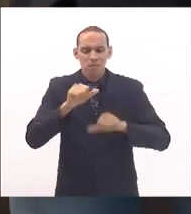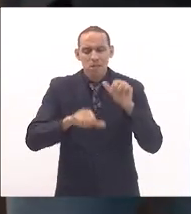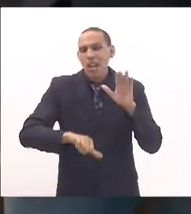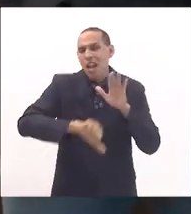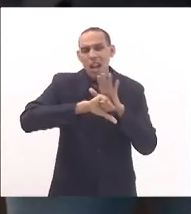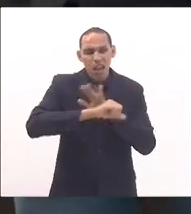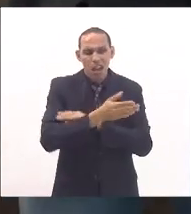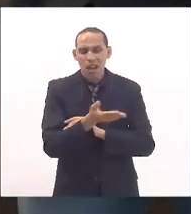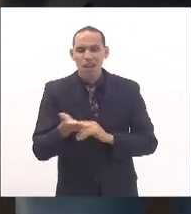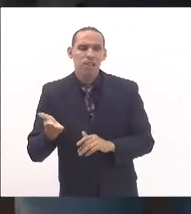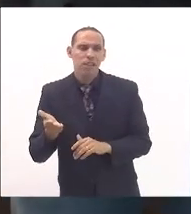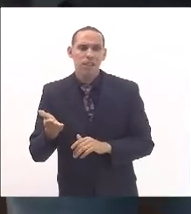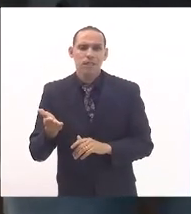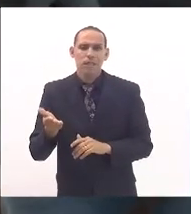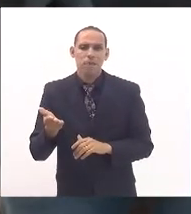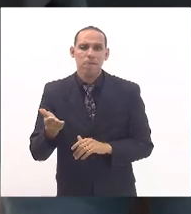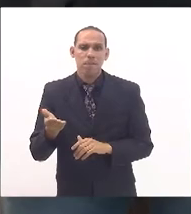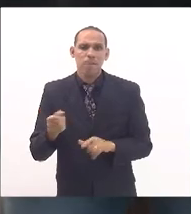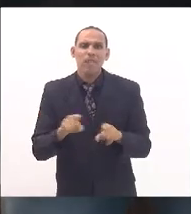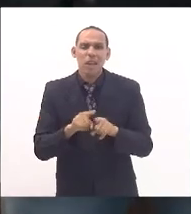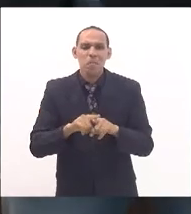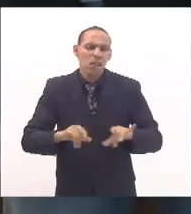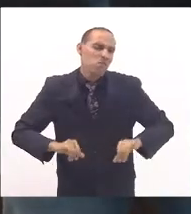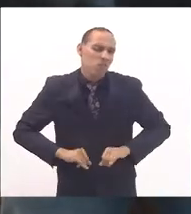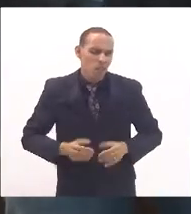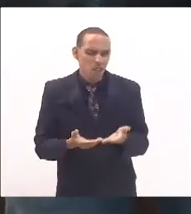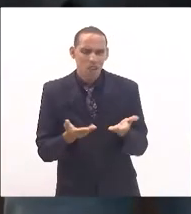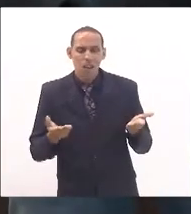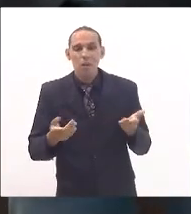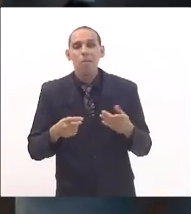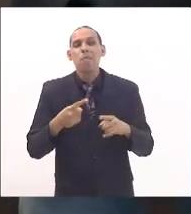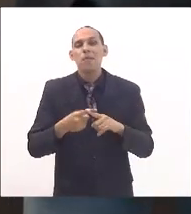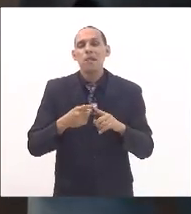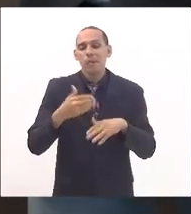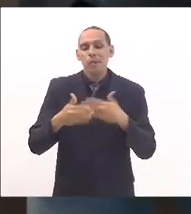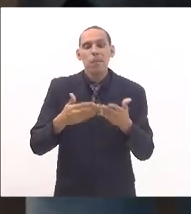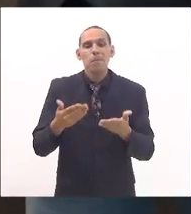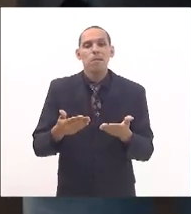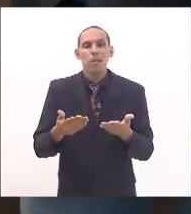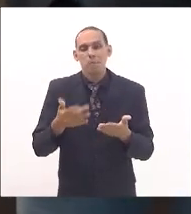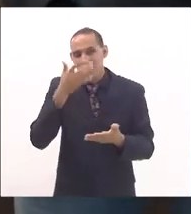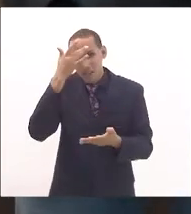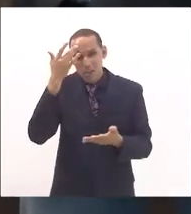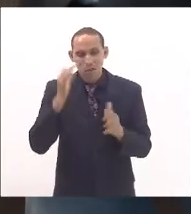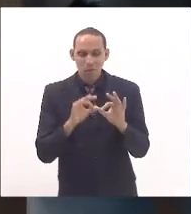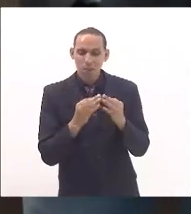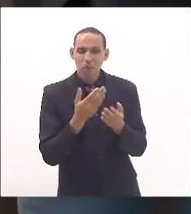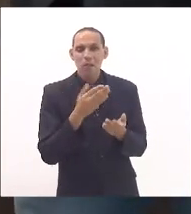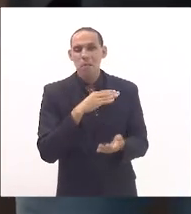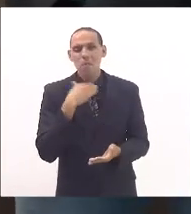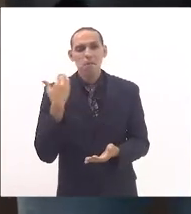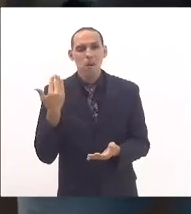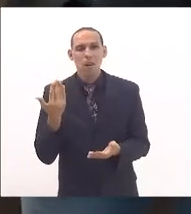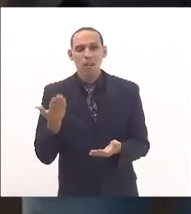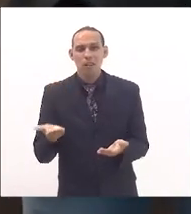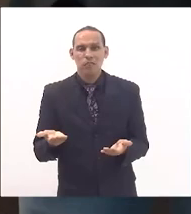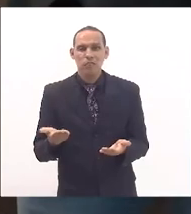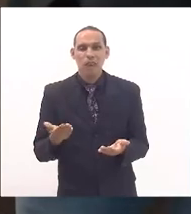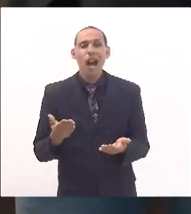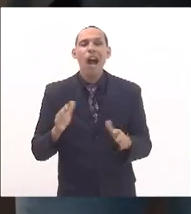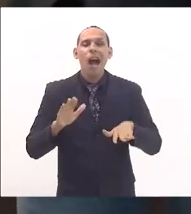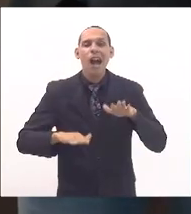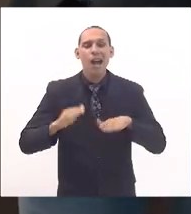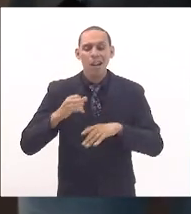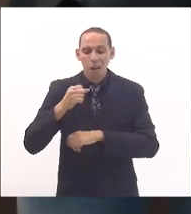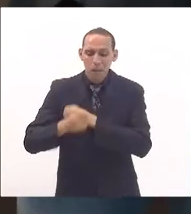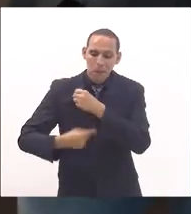criminalizadas e penalizadas depois da perda de um ente querido. Então, são coisas que às vezes demoram um ano, dois